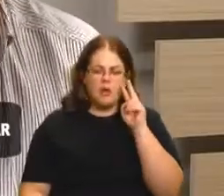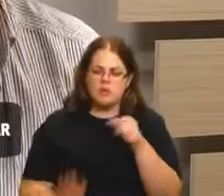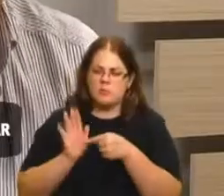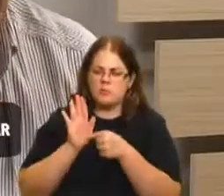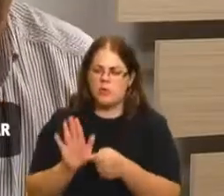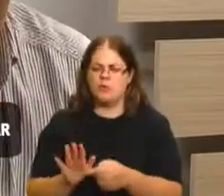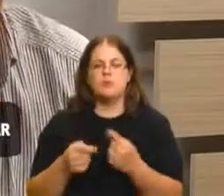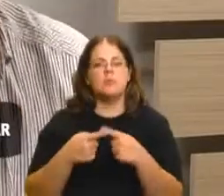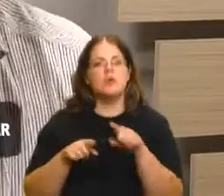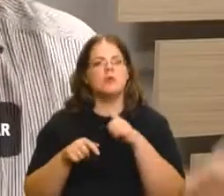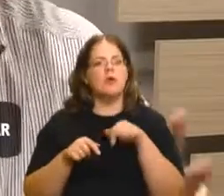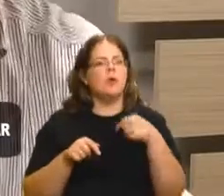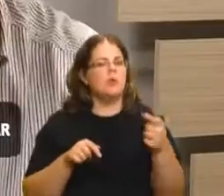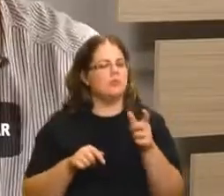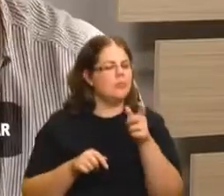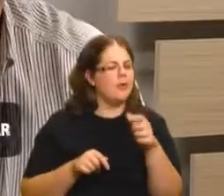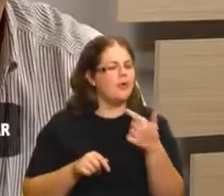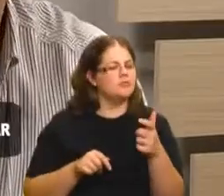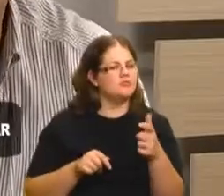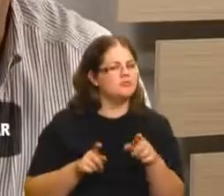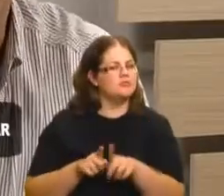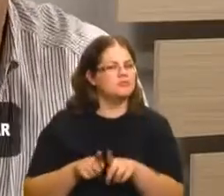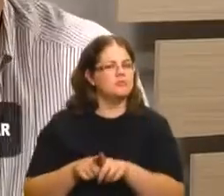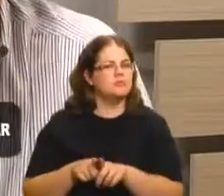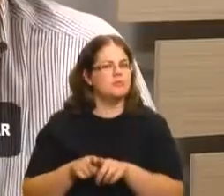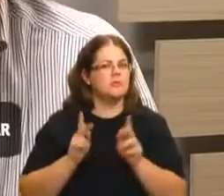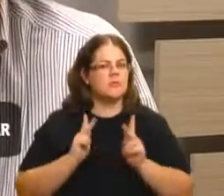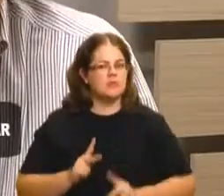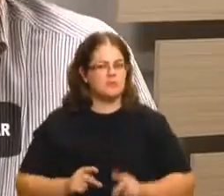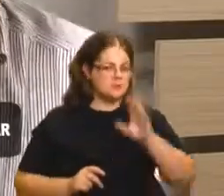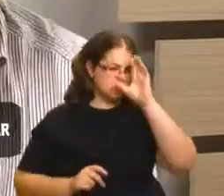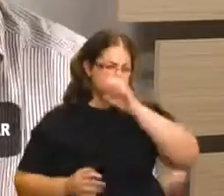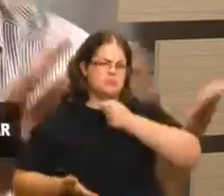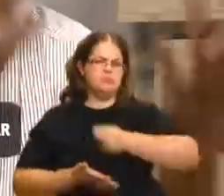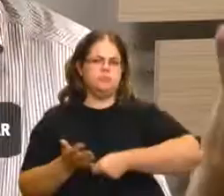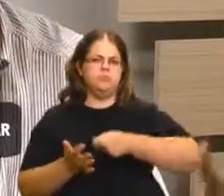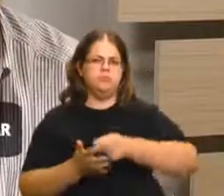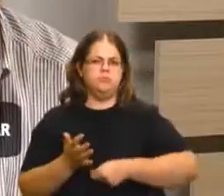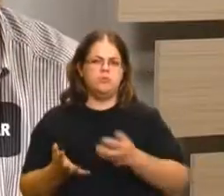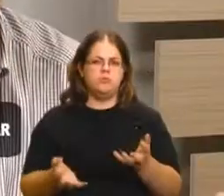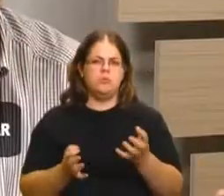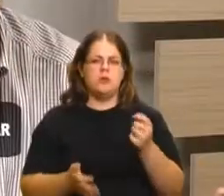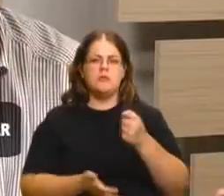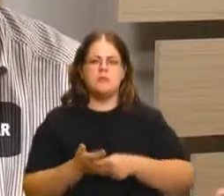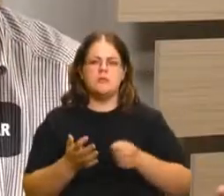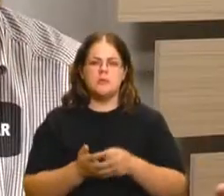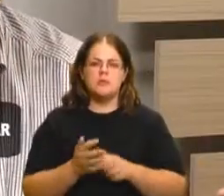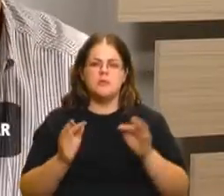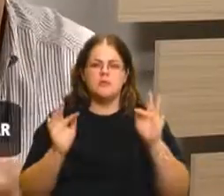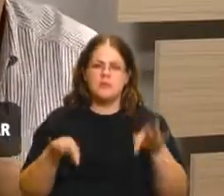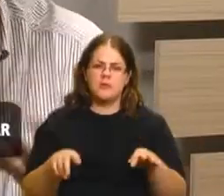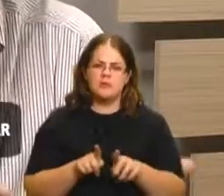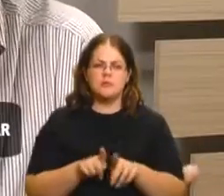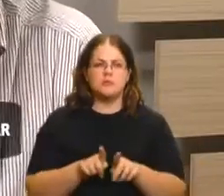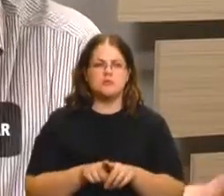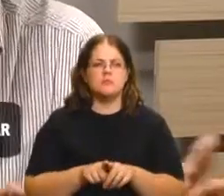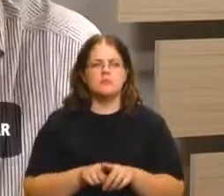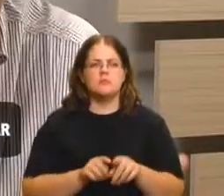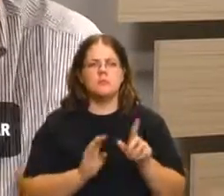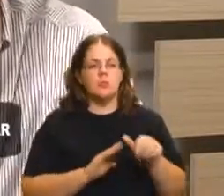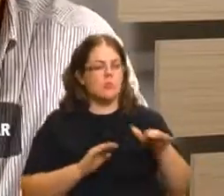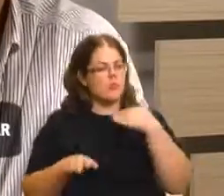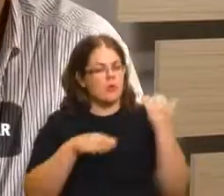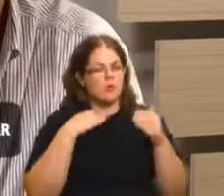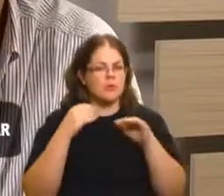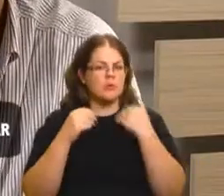contam aquela parte. E a parte dos militantes. Os militantes estavam tentando derrubar essa barbaridade. A história deles foi contada